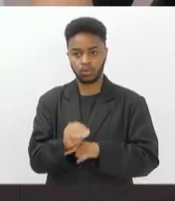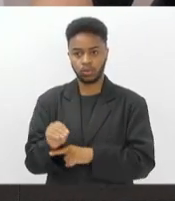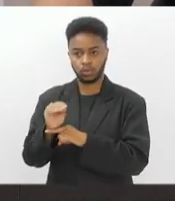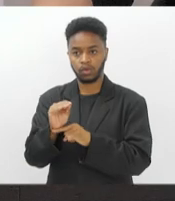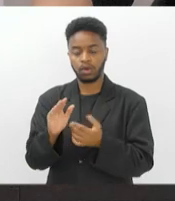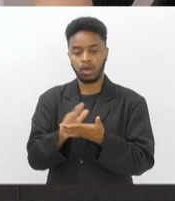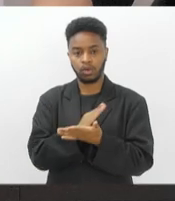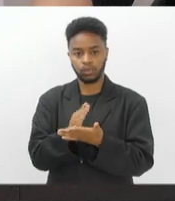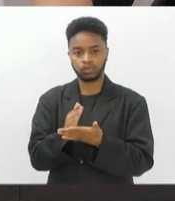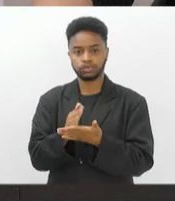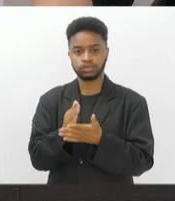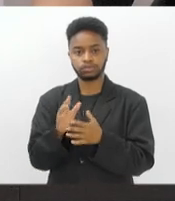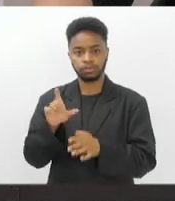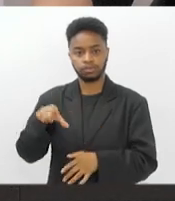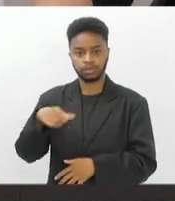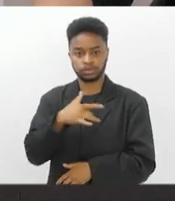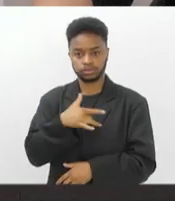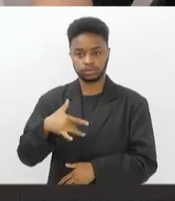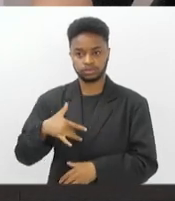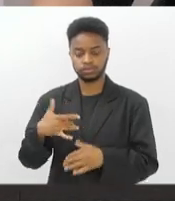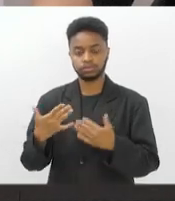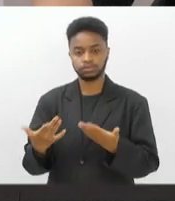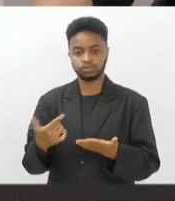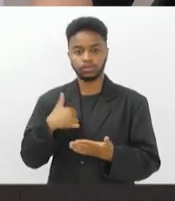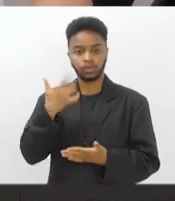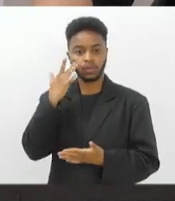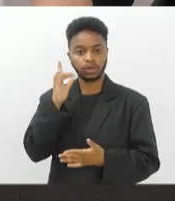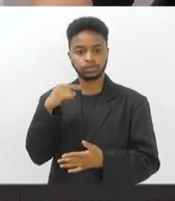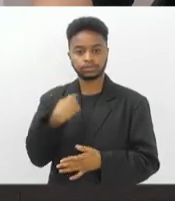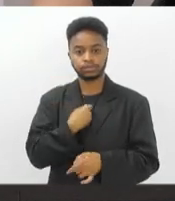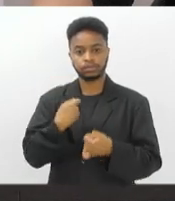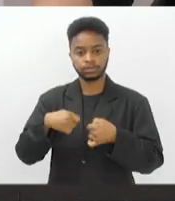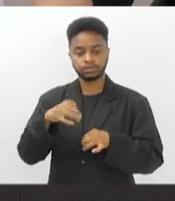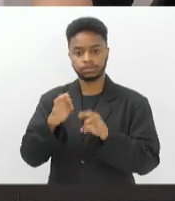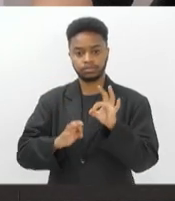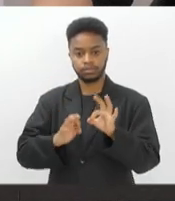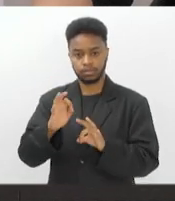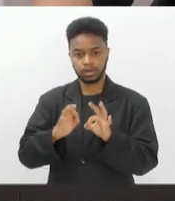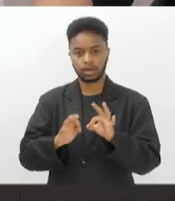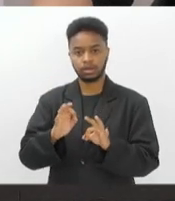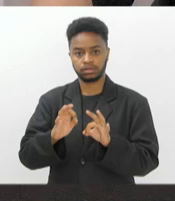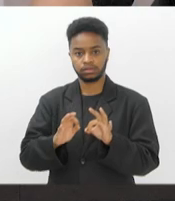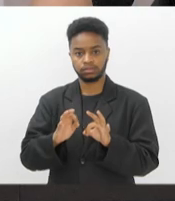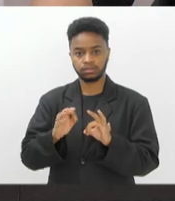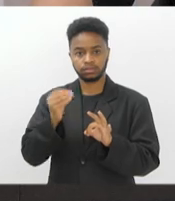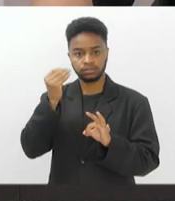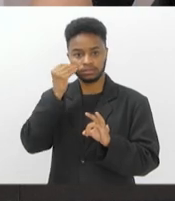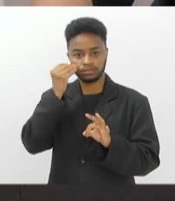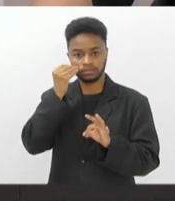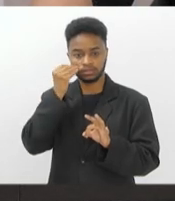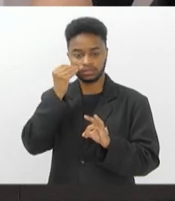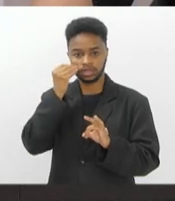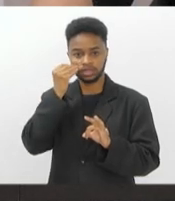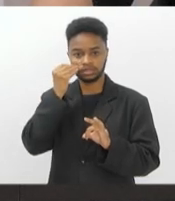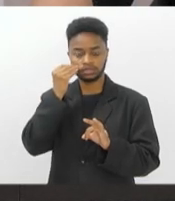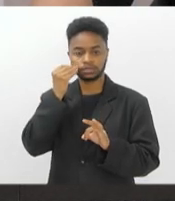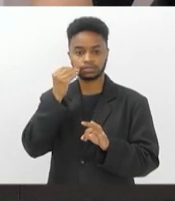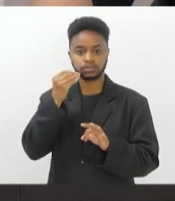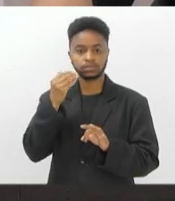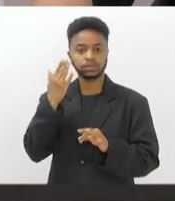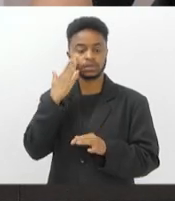alguns planos de saúde e aí acho que aí a gente tem que se preparar efetivamente para saber qual é o nível de